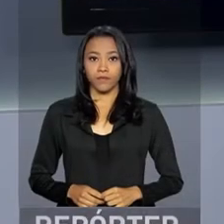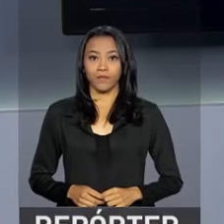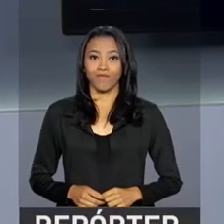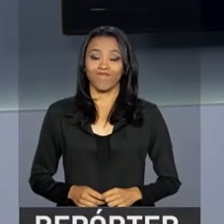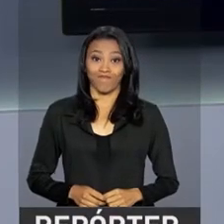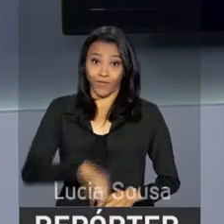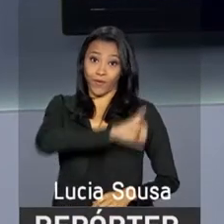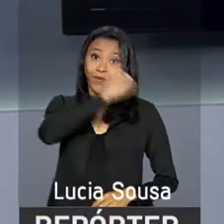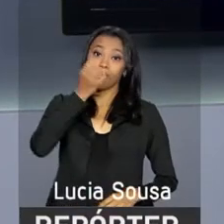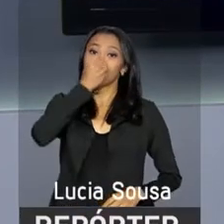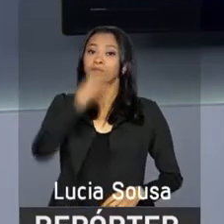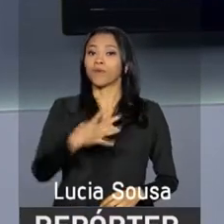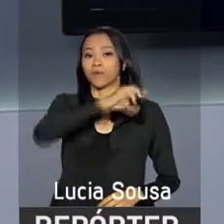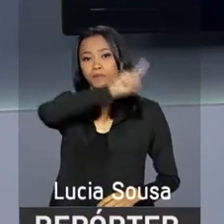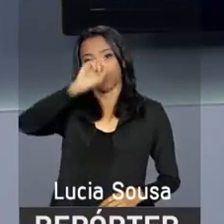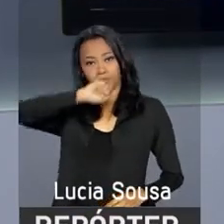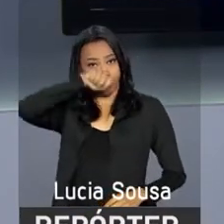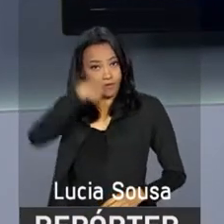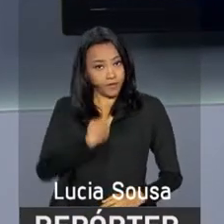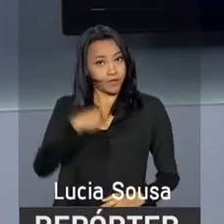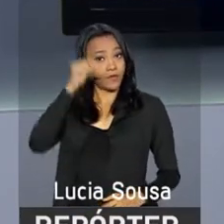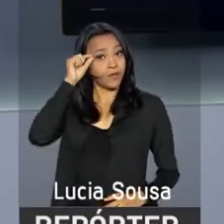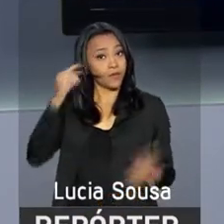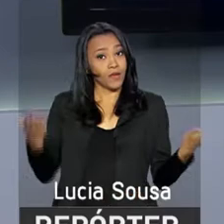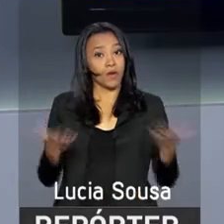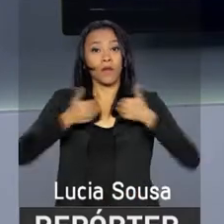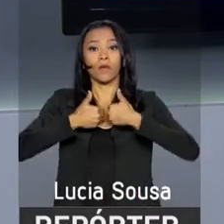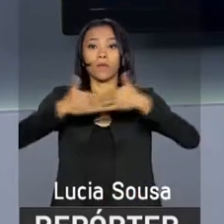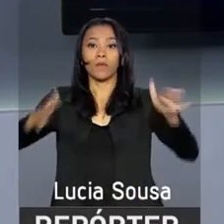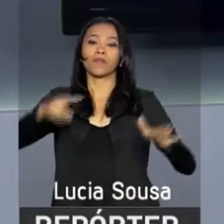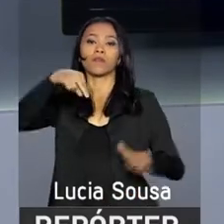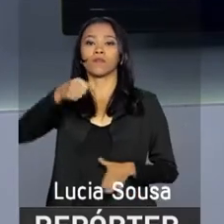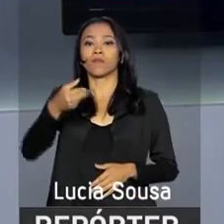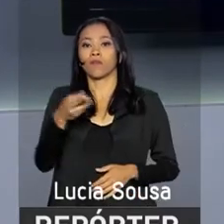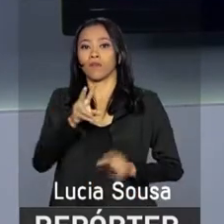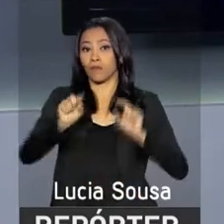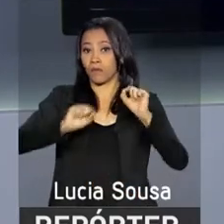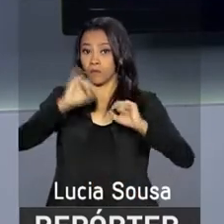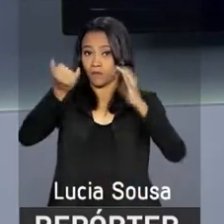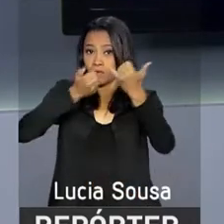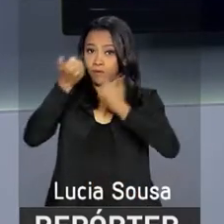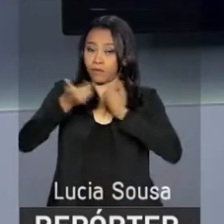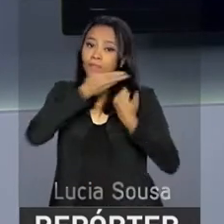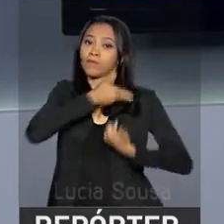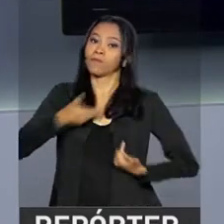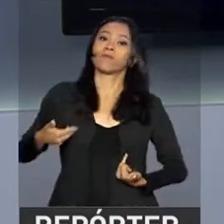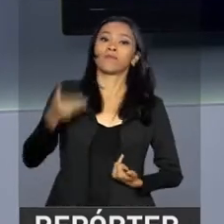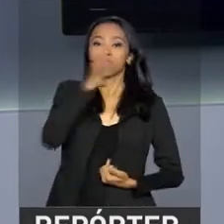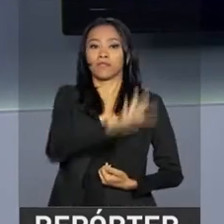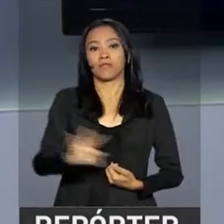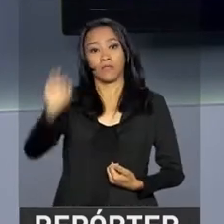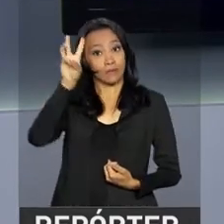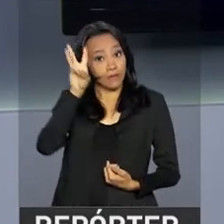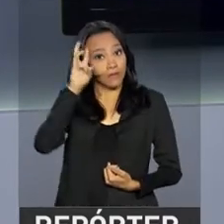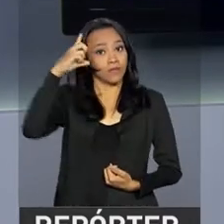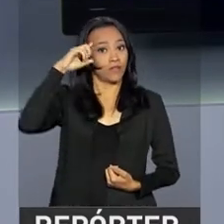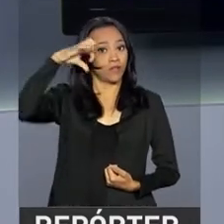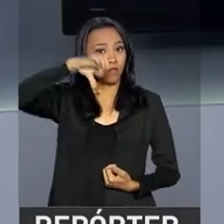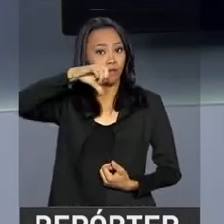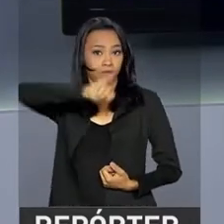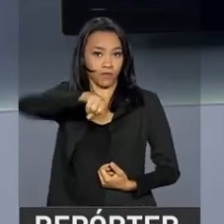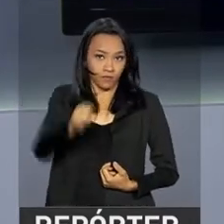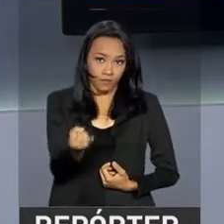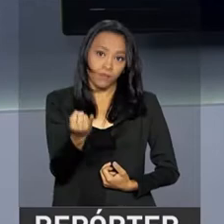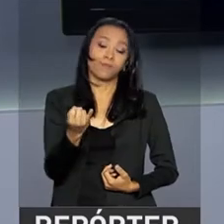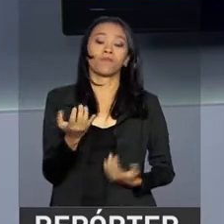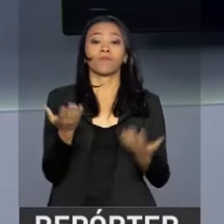olá bom dia eu sou país há dias e começa agora o repórter nbr com as notícias do governo federal desta terça feira 9 de